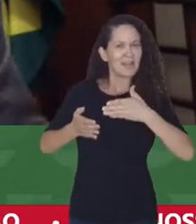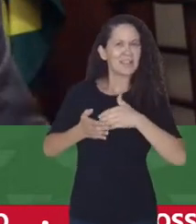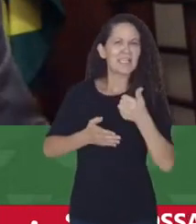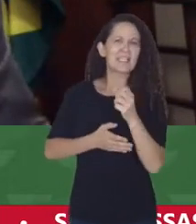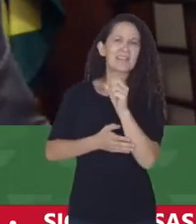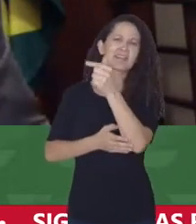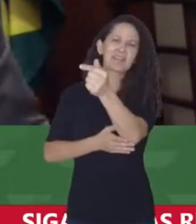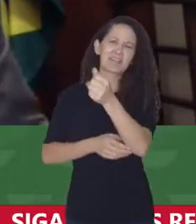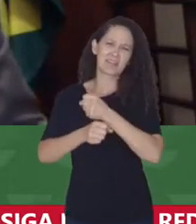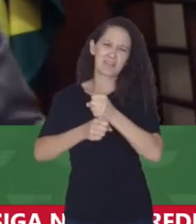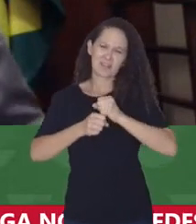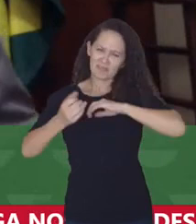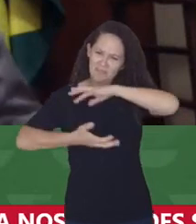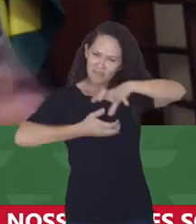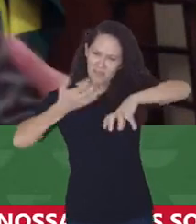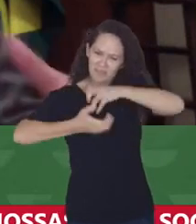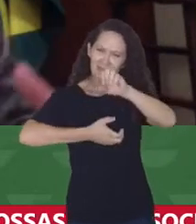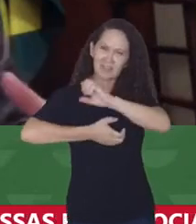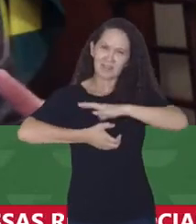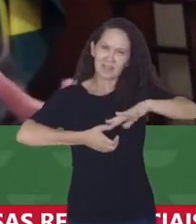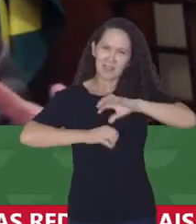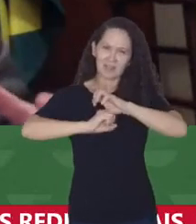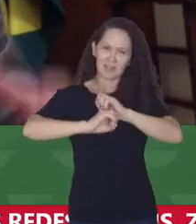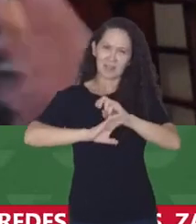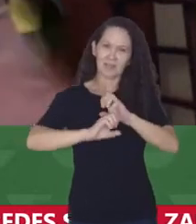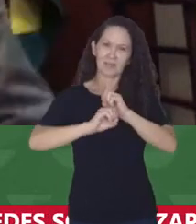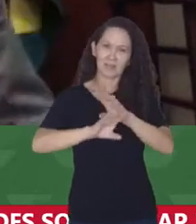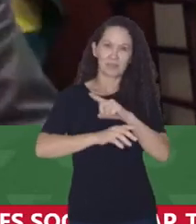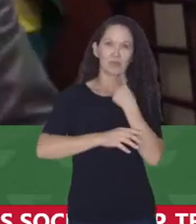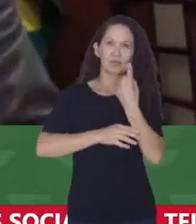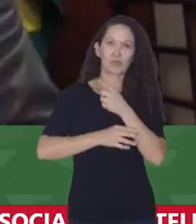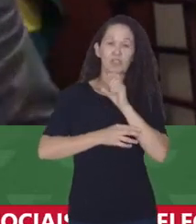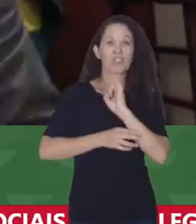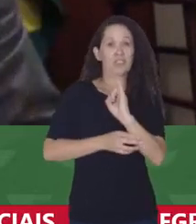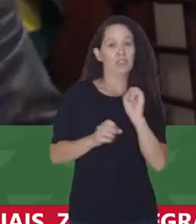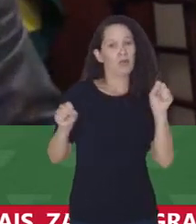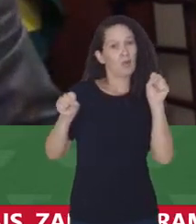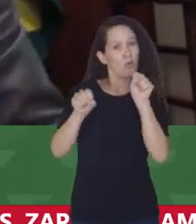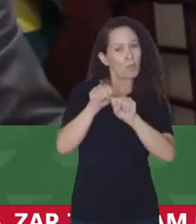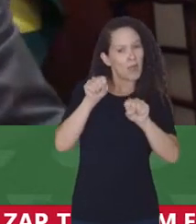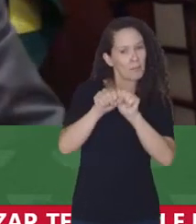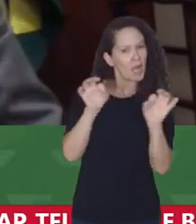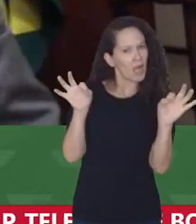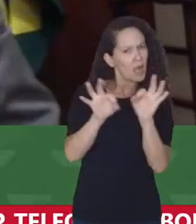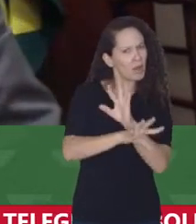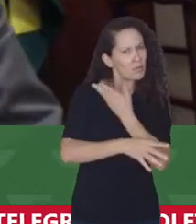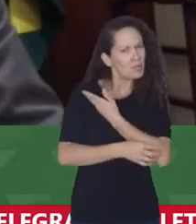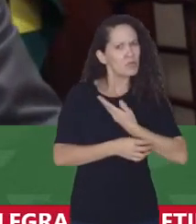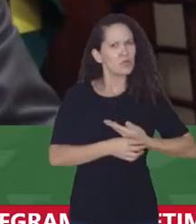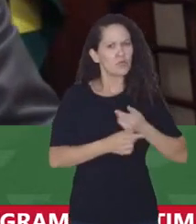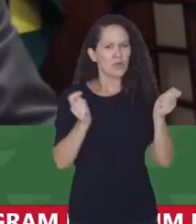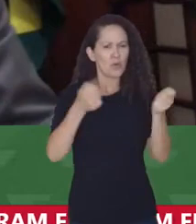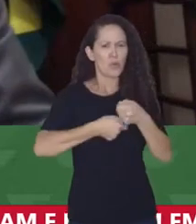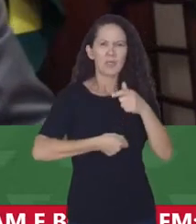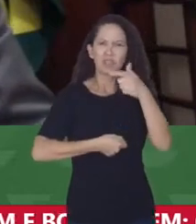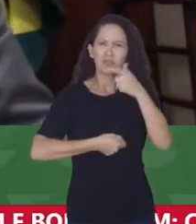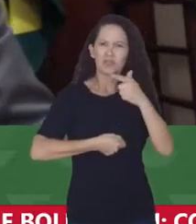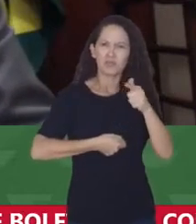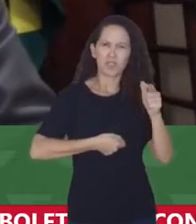revolução. Temos todas as condições, derrotando esse governo incompetente,